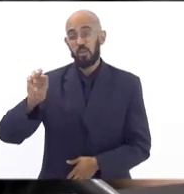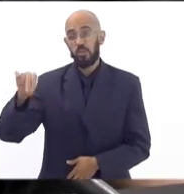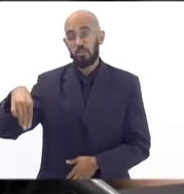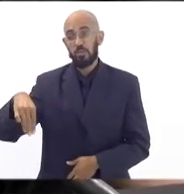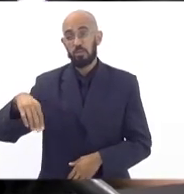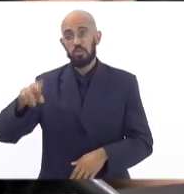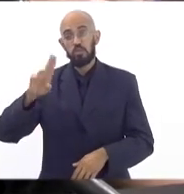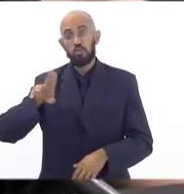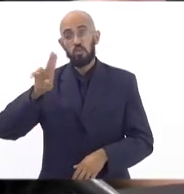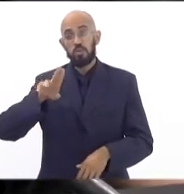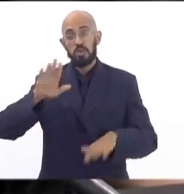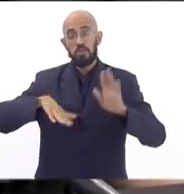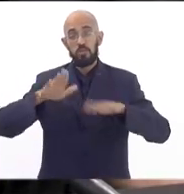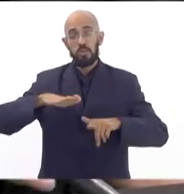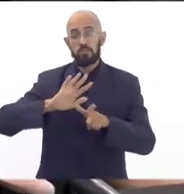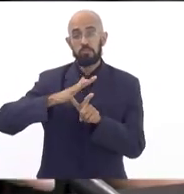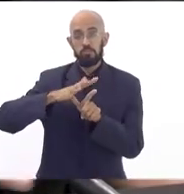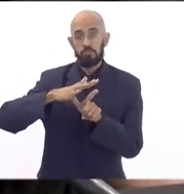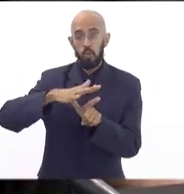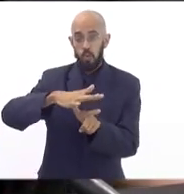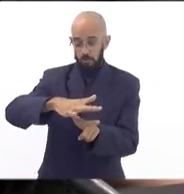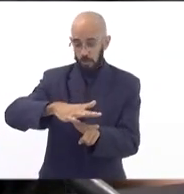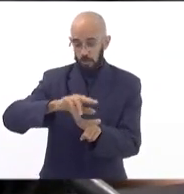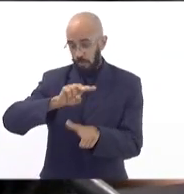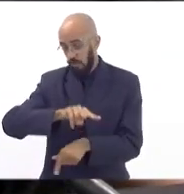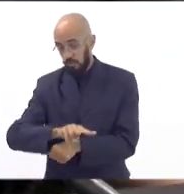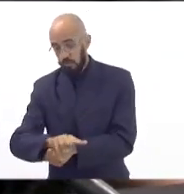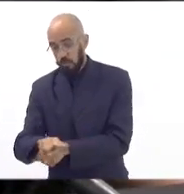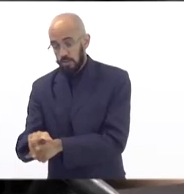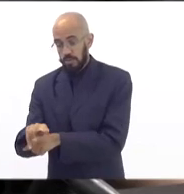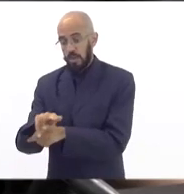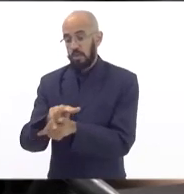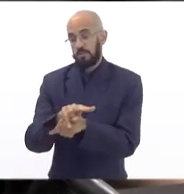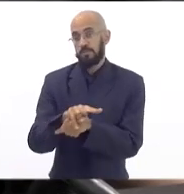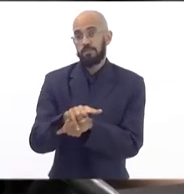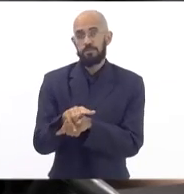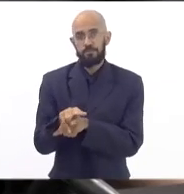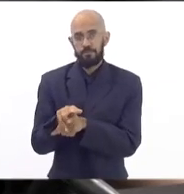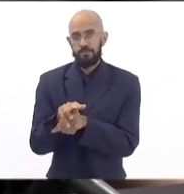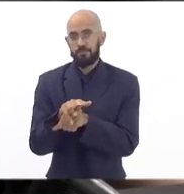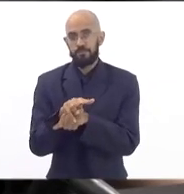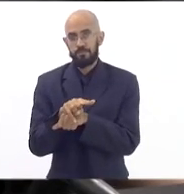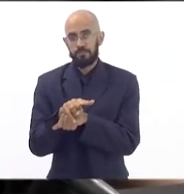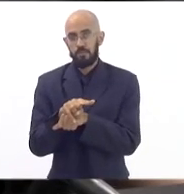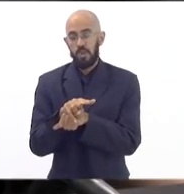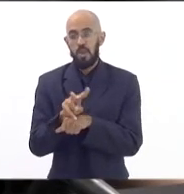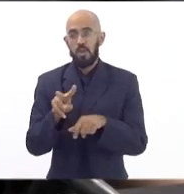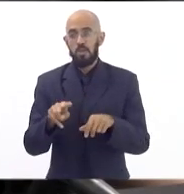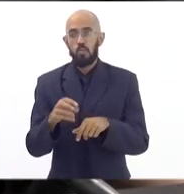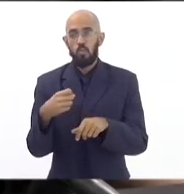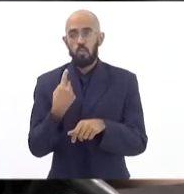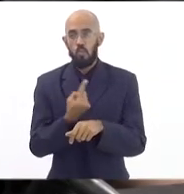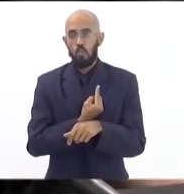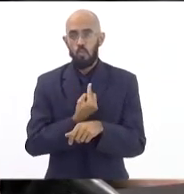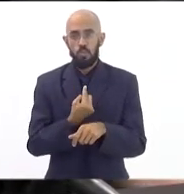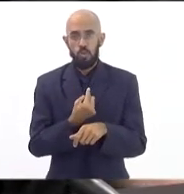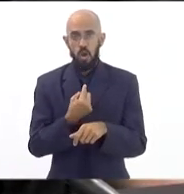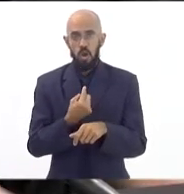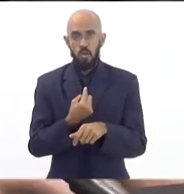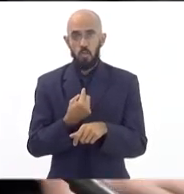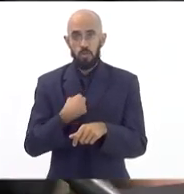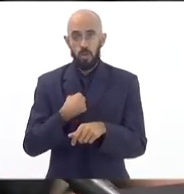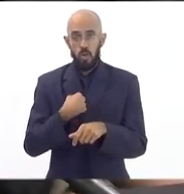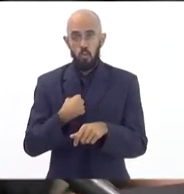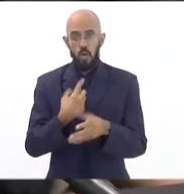helicópteros em Patrulhamento da malha Ferroviária quanto à questão da Integração logo quando nós Assumimos em agosto